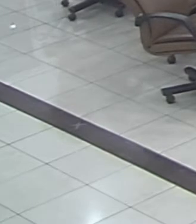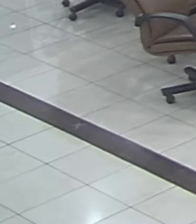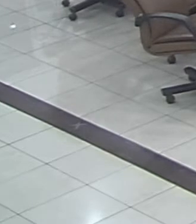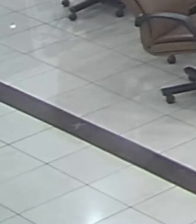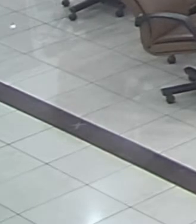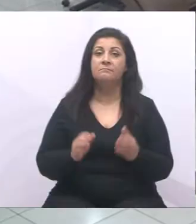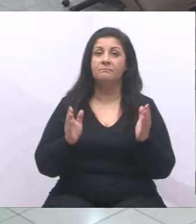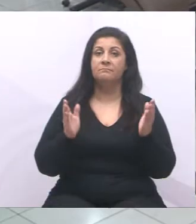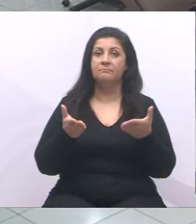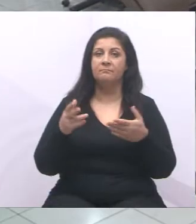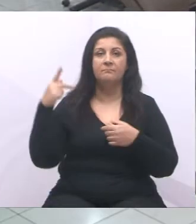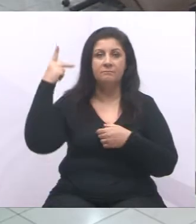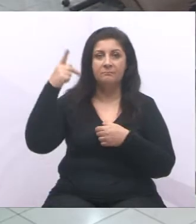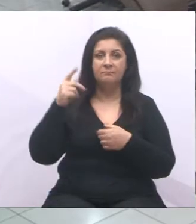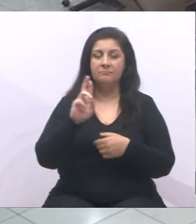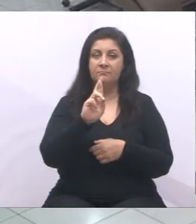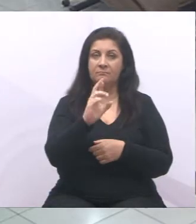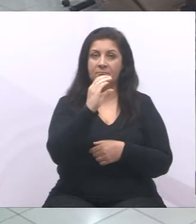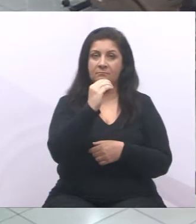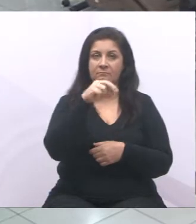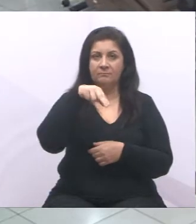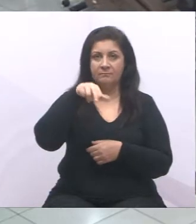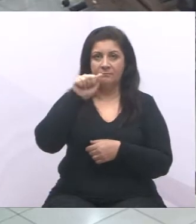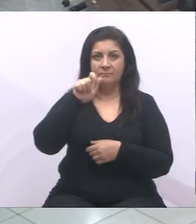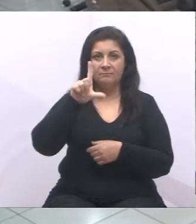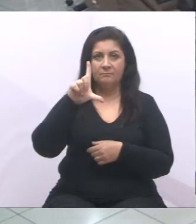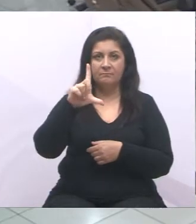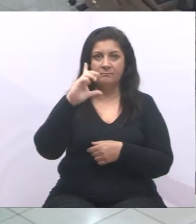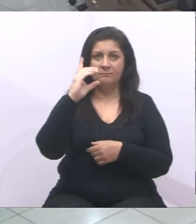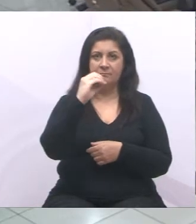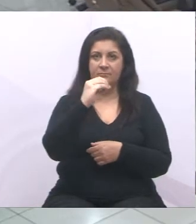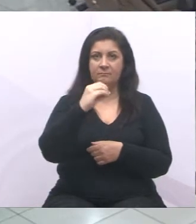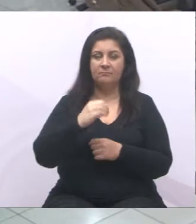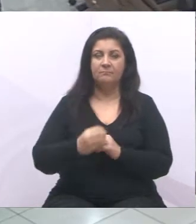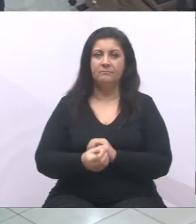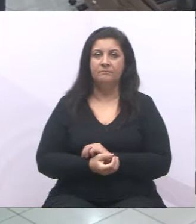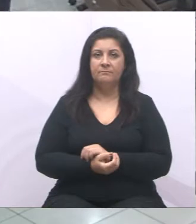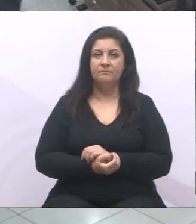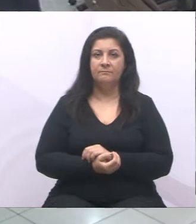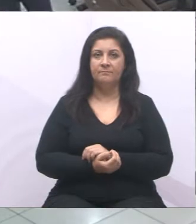Convidamos agora o vereador Ronaldo de Assis da Costa Campos.